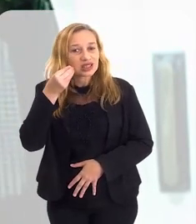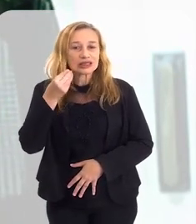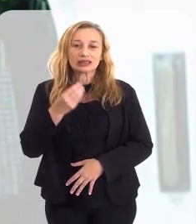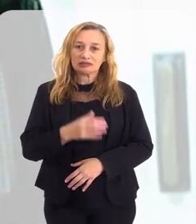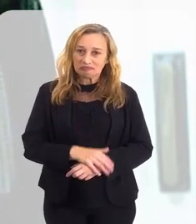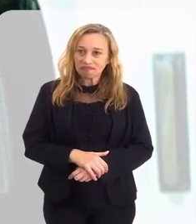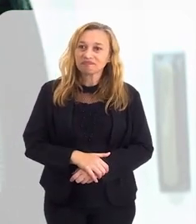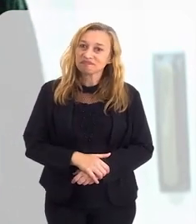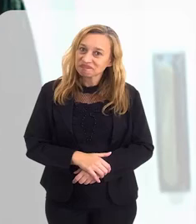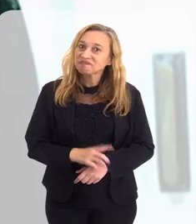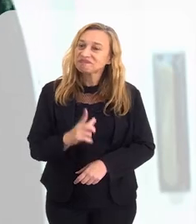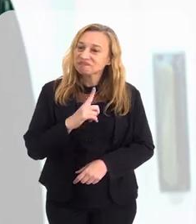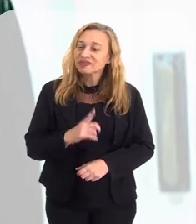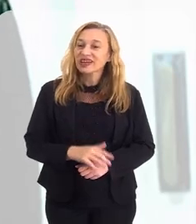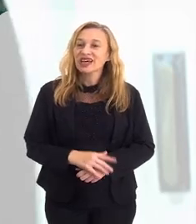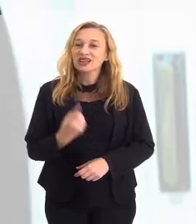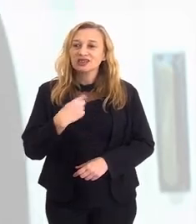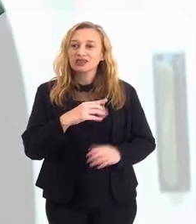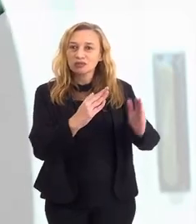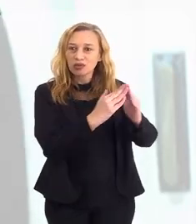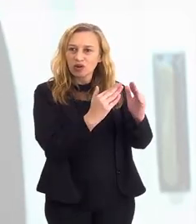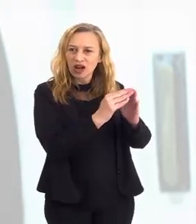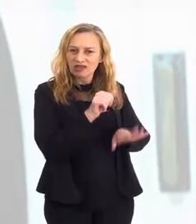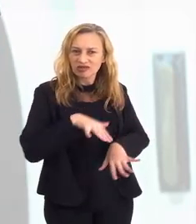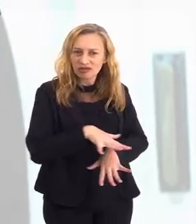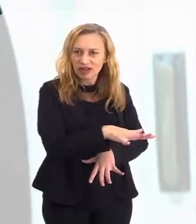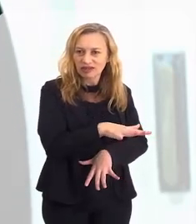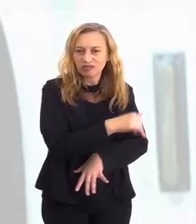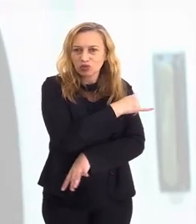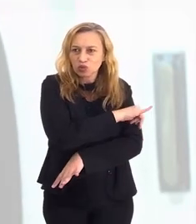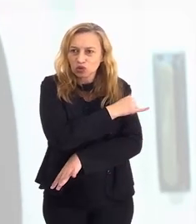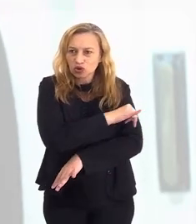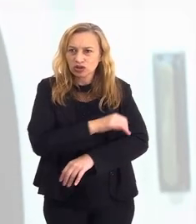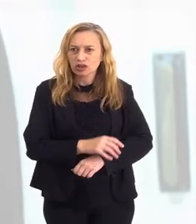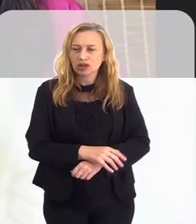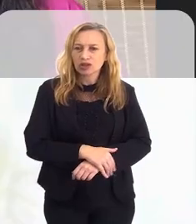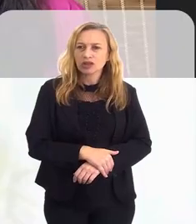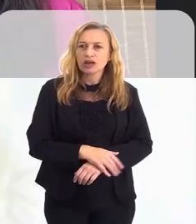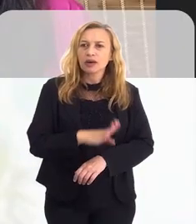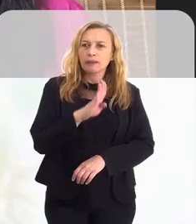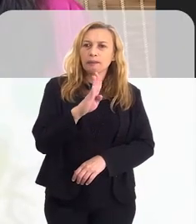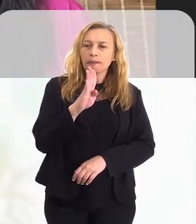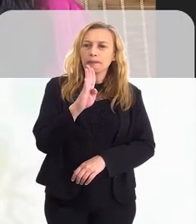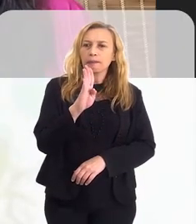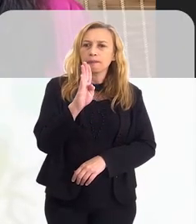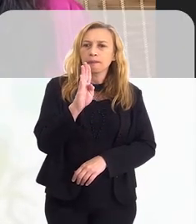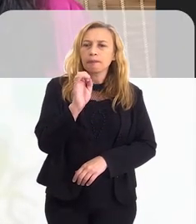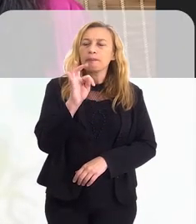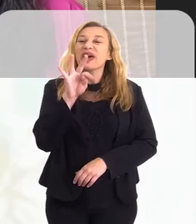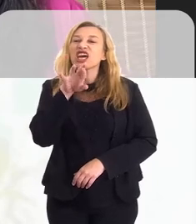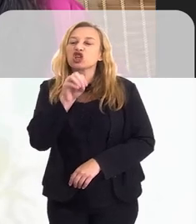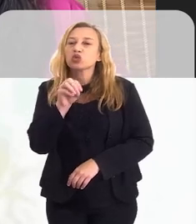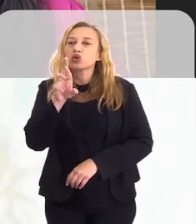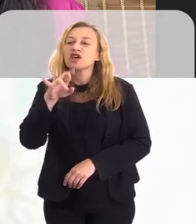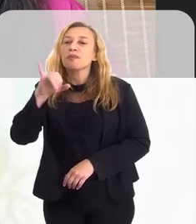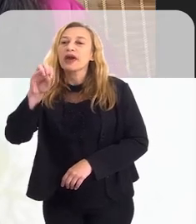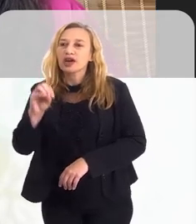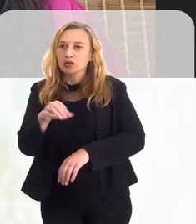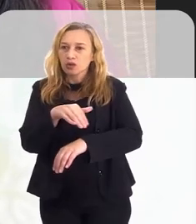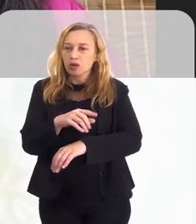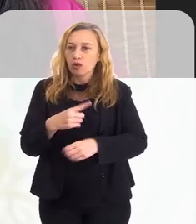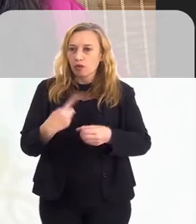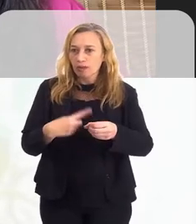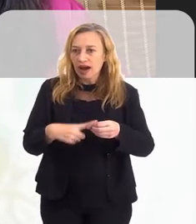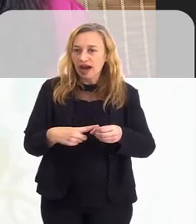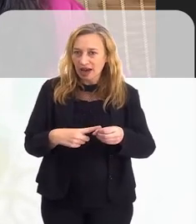uma experiência muito interessante. Nós morávamos num subúrbio do Rio de Janeiro, bairro de Bento Ribeiro, e ali não existia